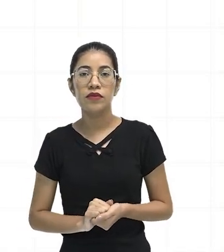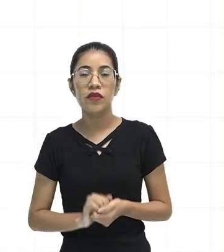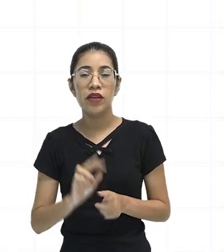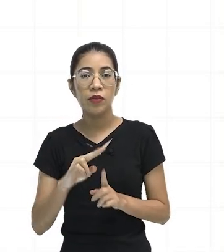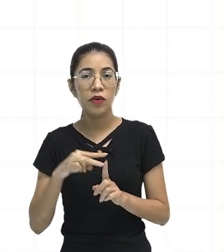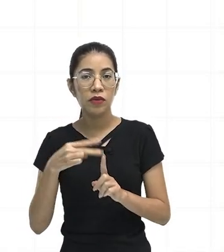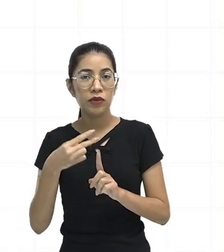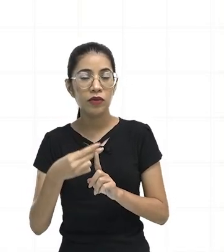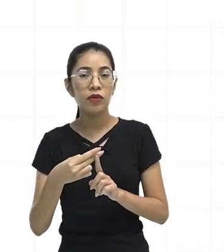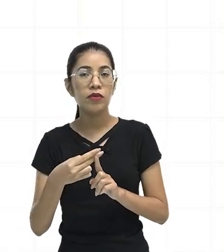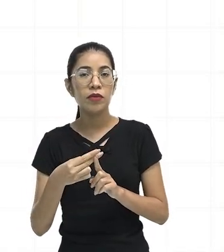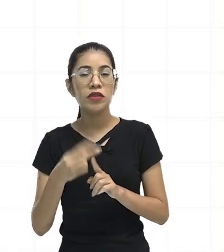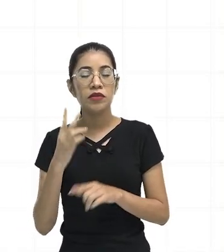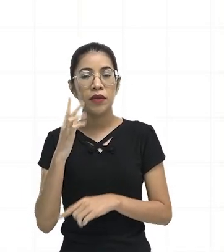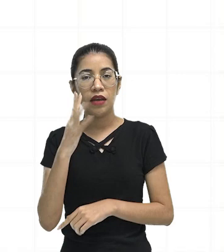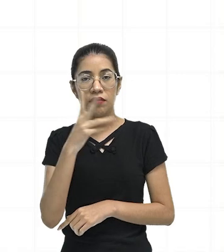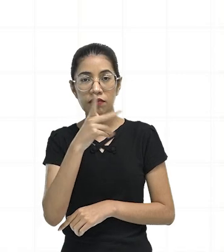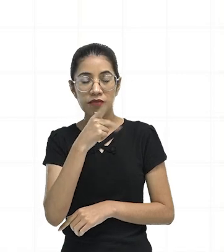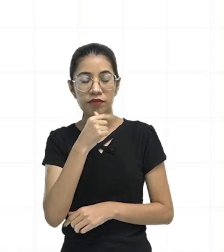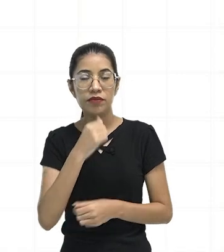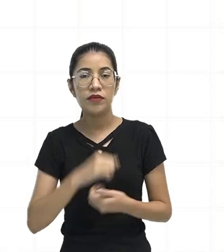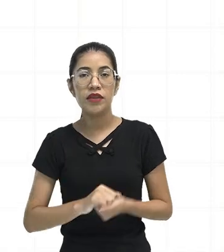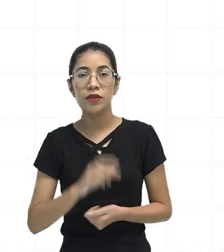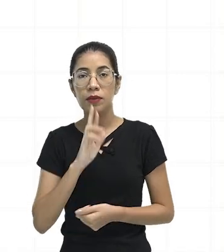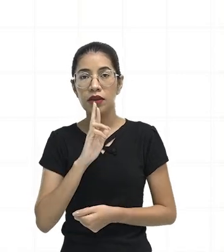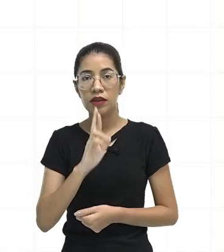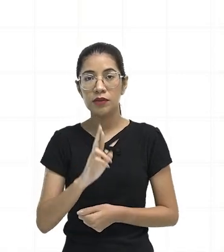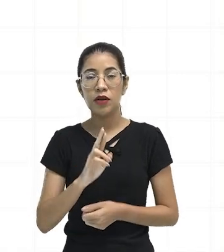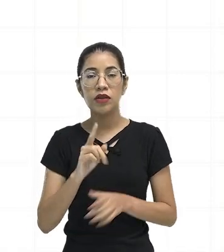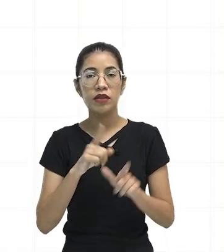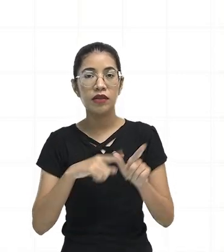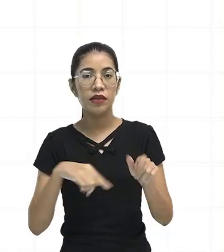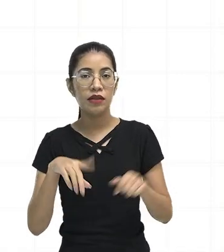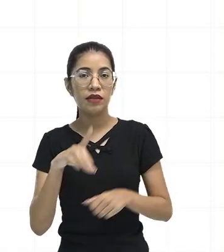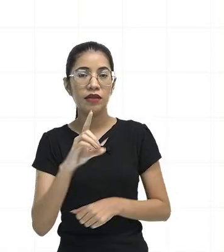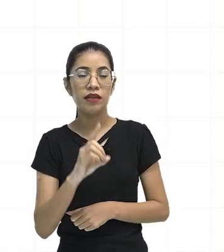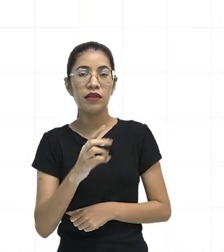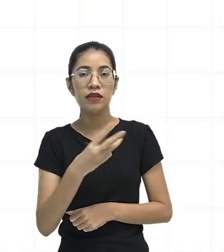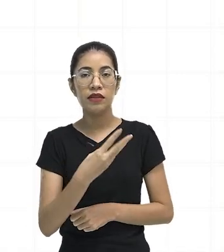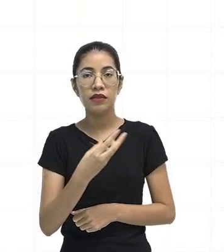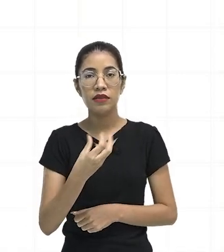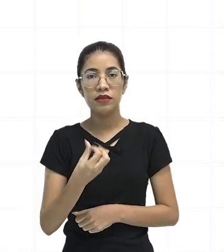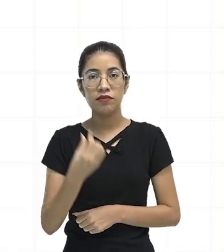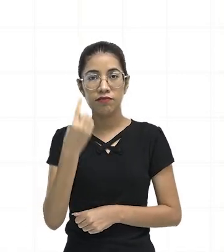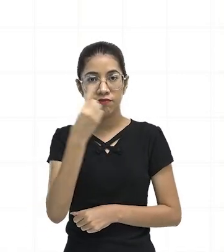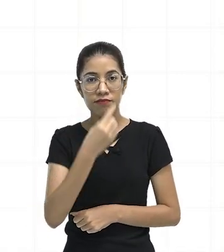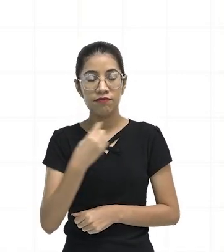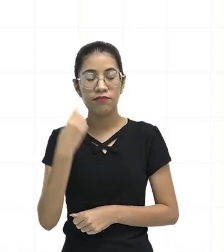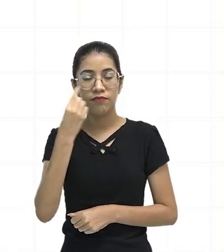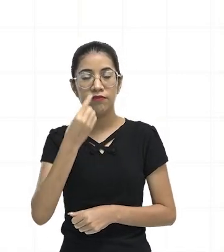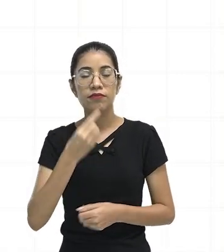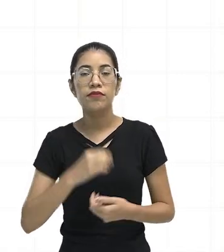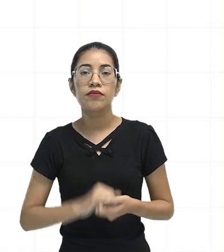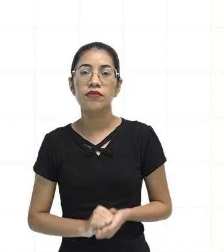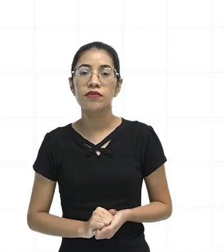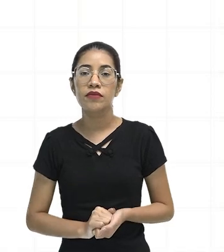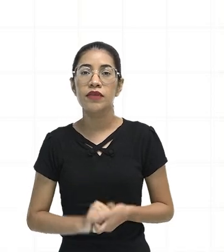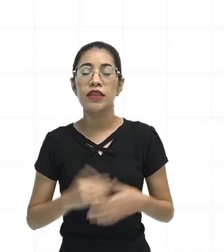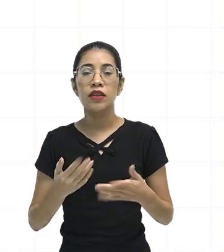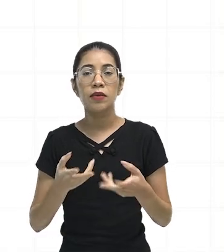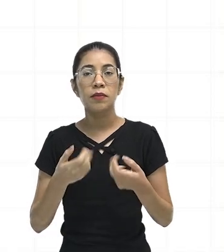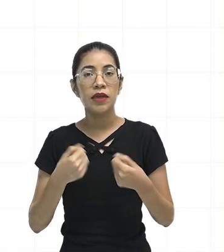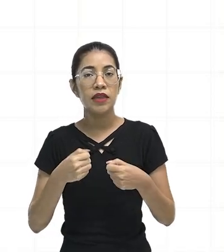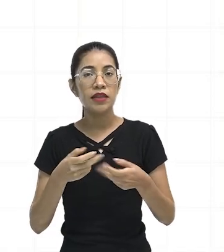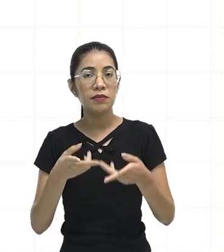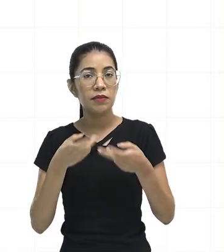para ser realizado, tá bom? Então, nossa resposta é a letra D, 36 horas. Então, é importante você